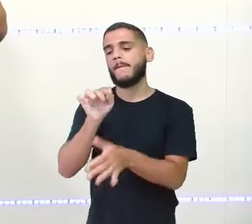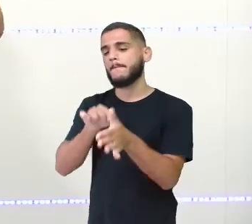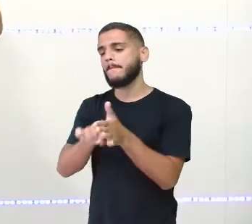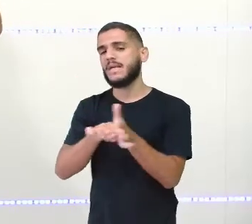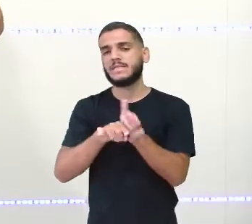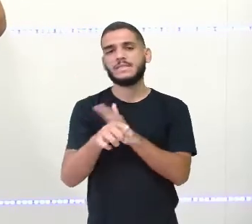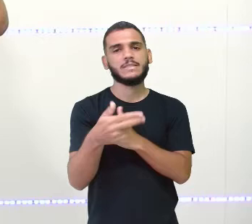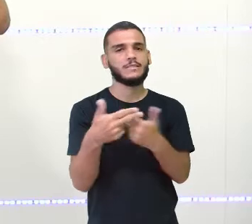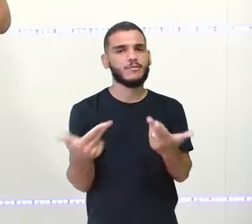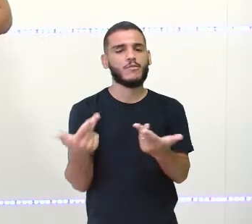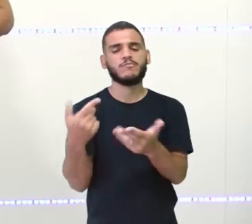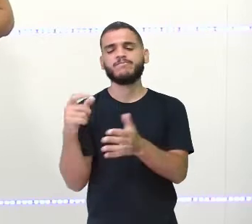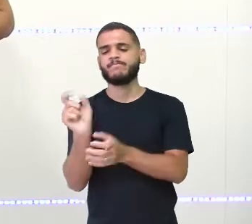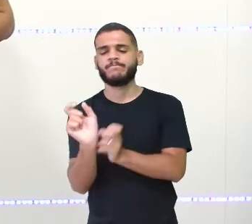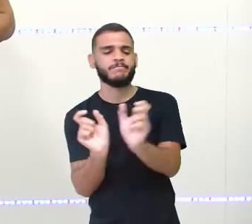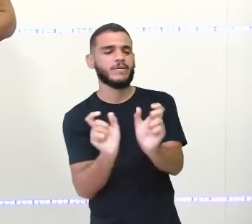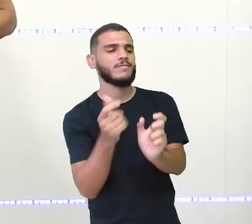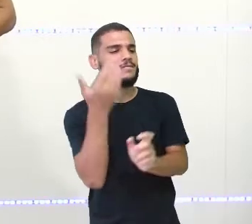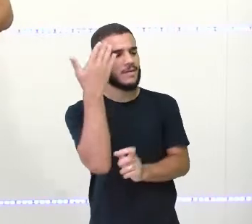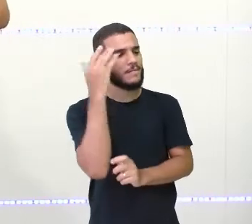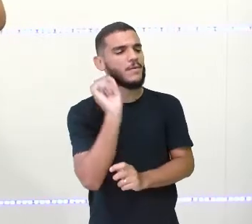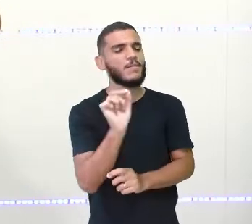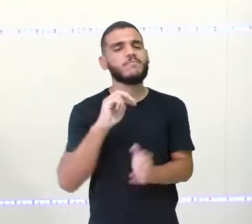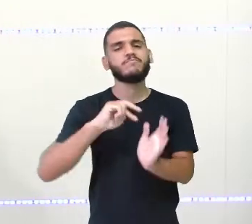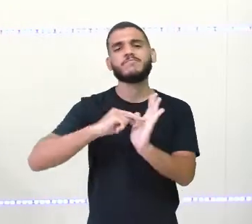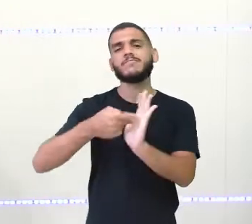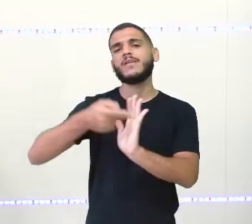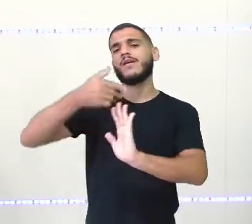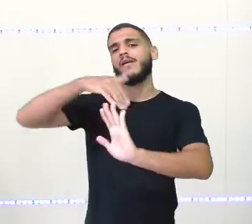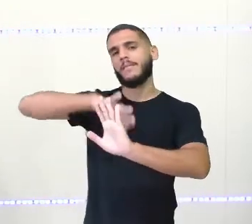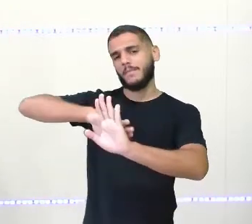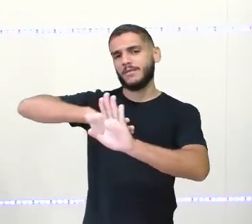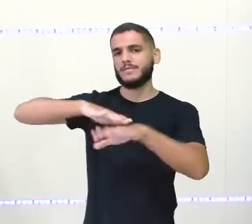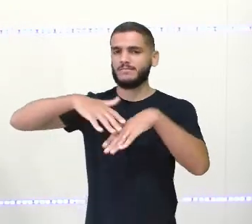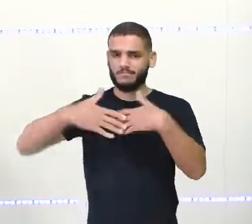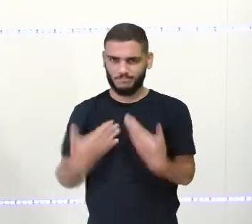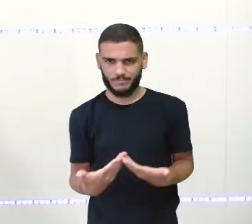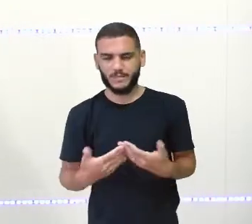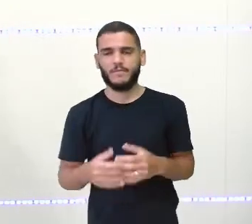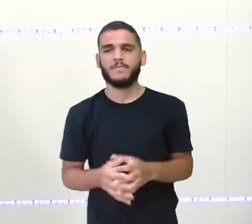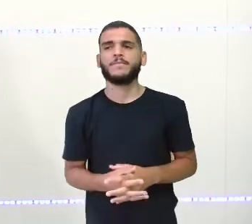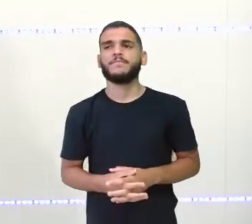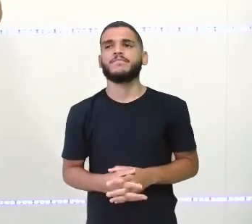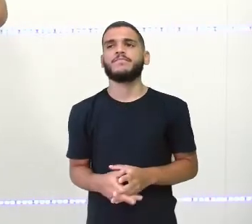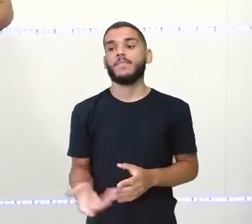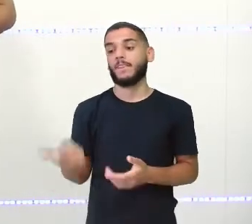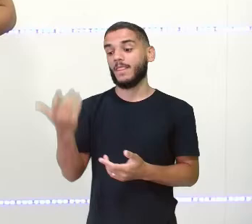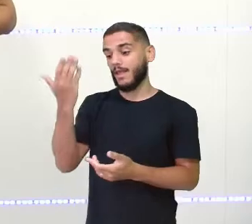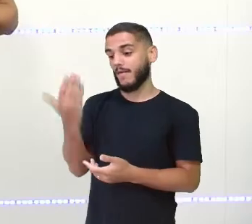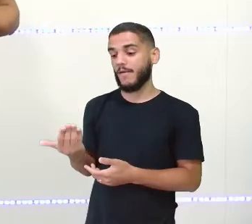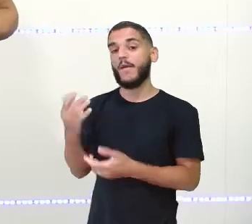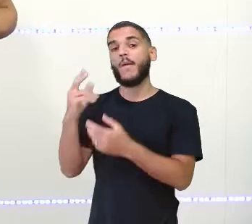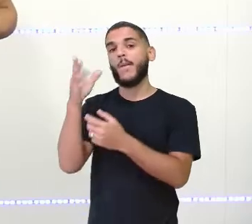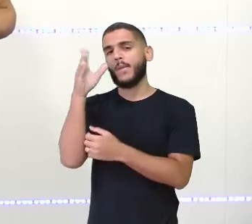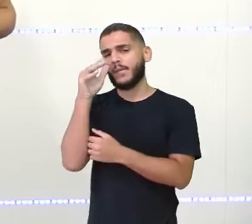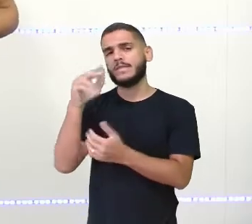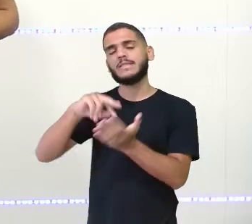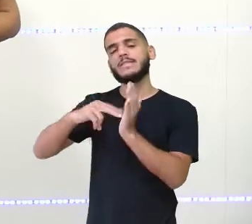lá pela palavrinha que você quer muito saber o significado, tá? E verbete de curiosidade, o que